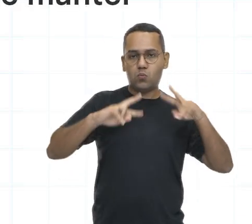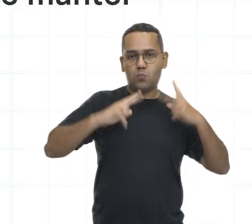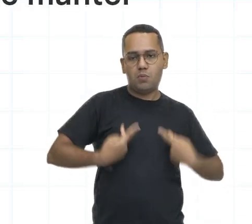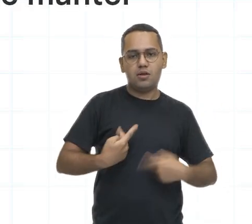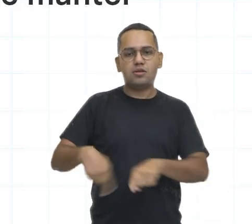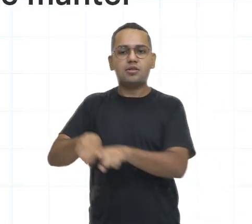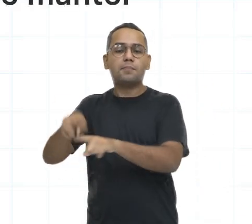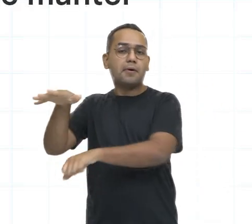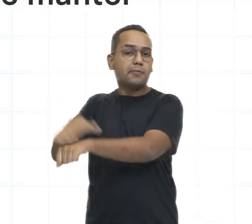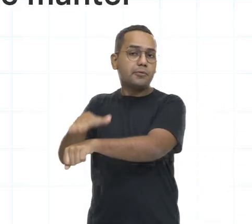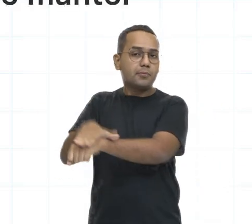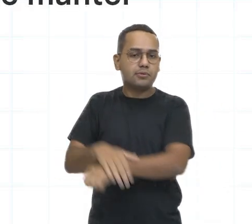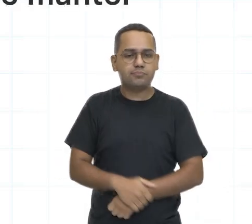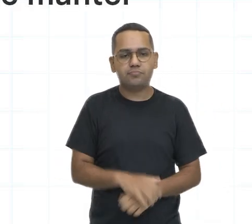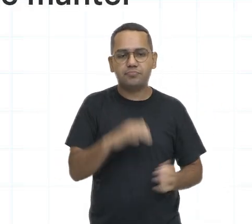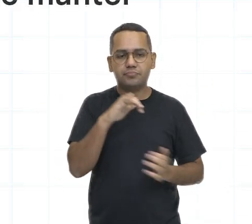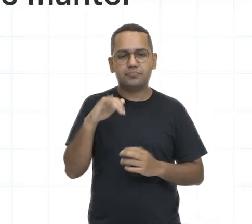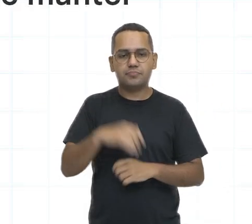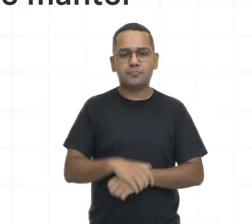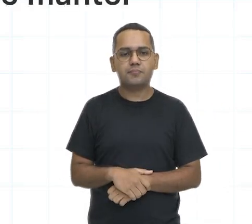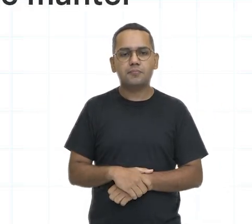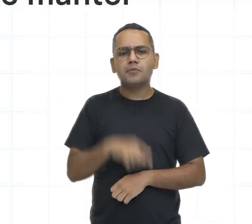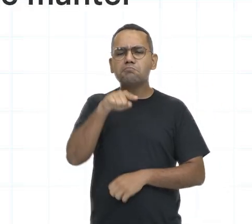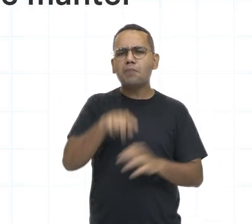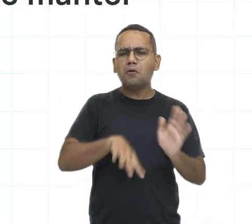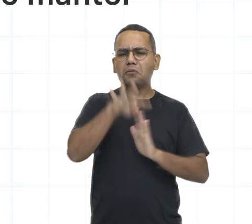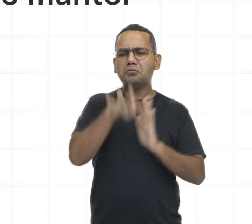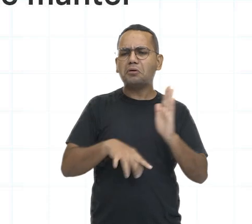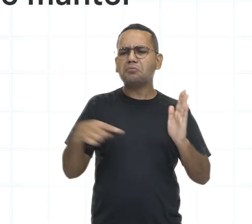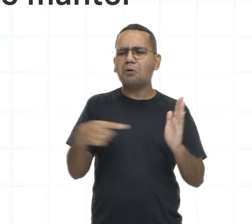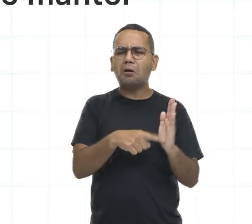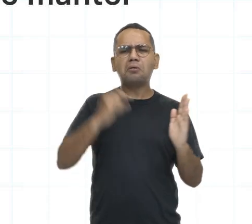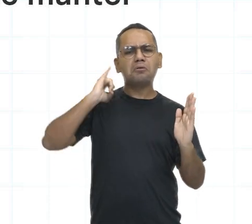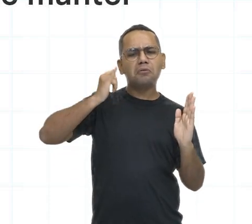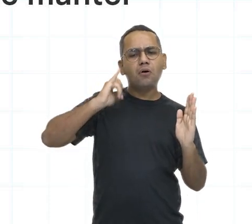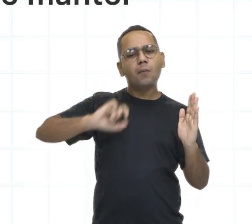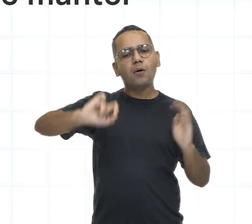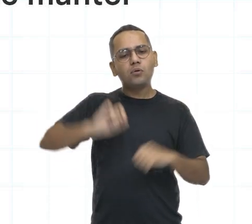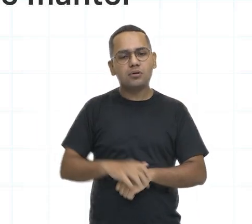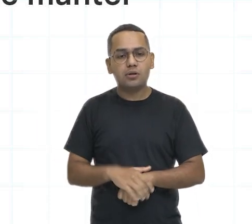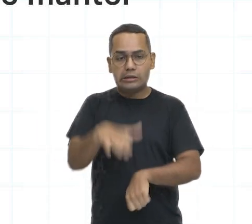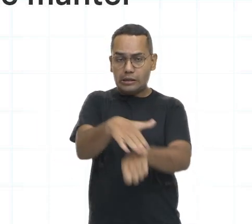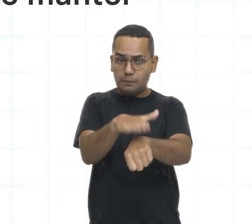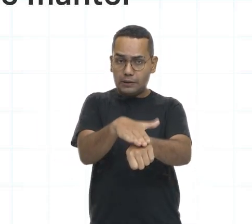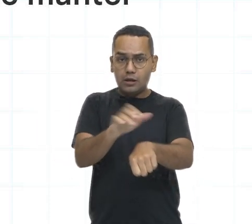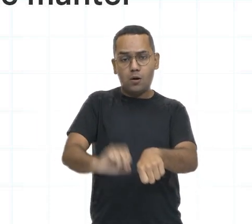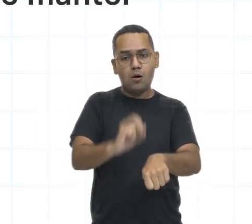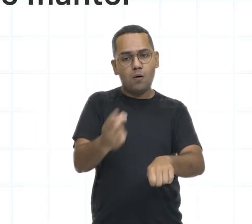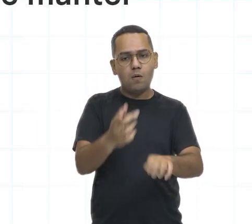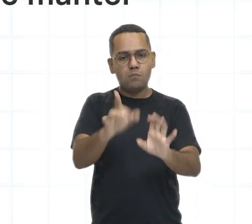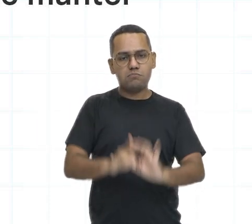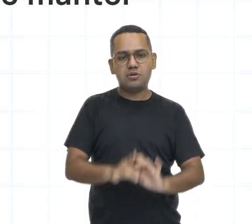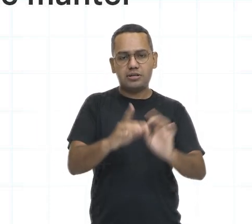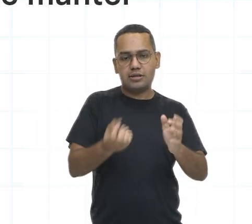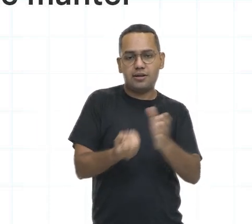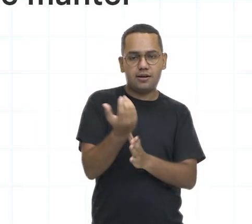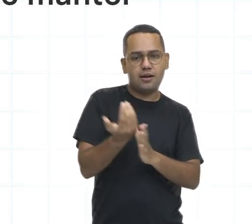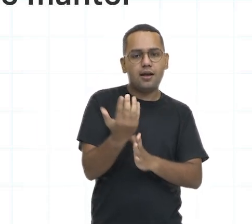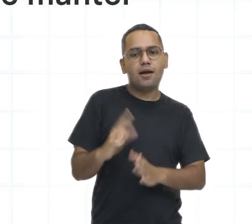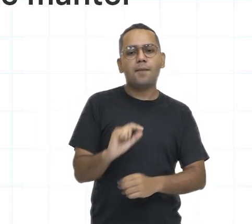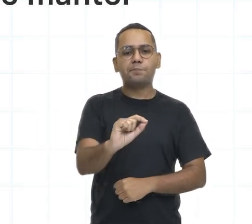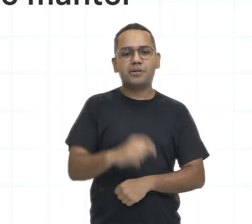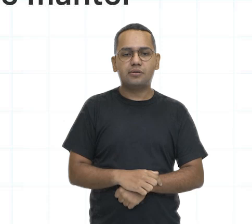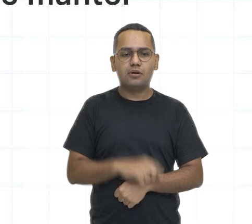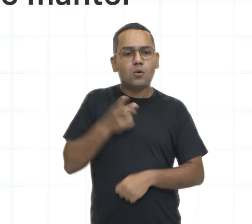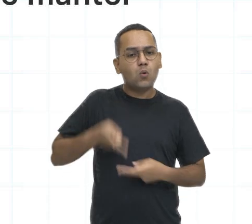o conto é uma alegoria sobre a independência e o poder criativo, abordando a importância de manter a própria